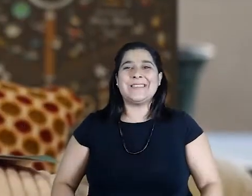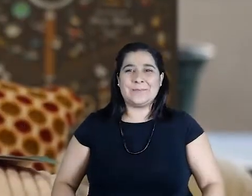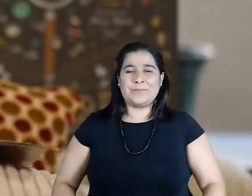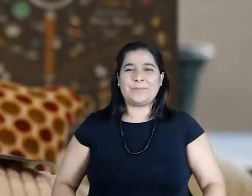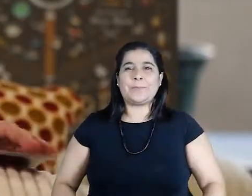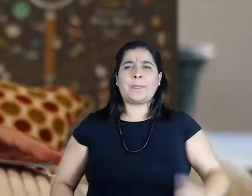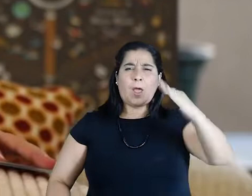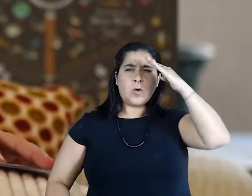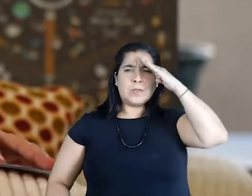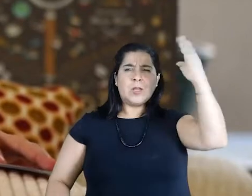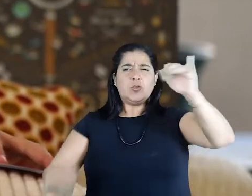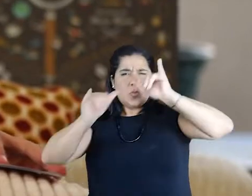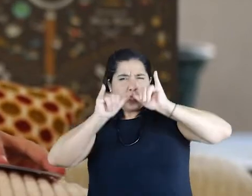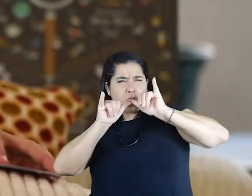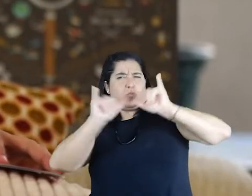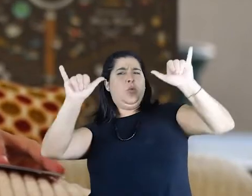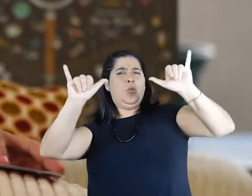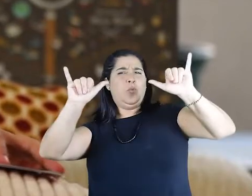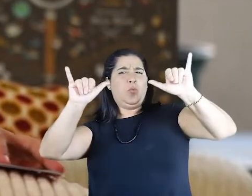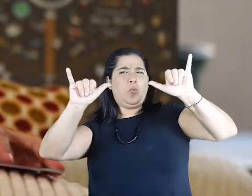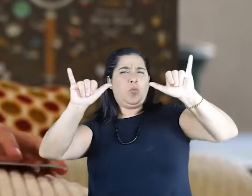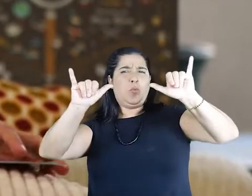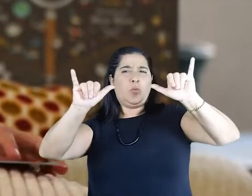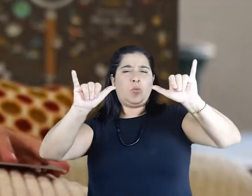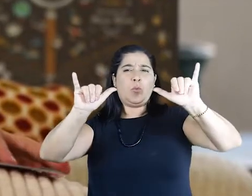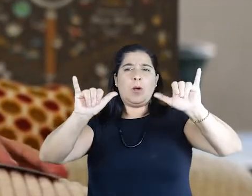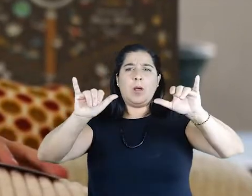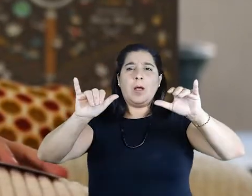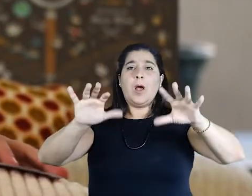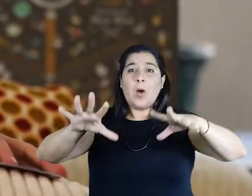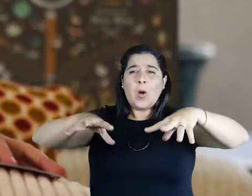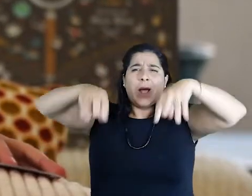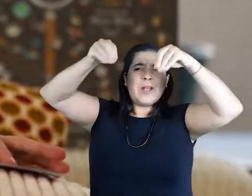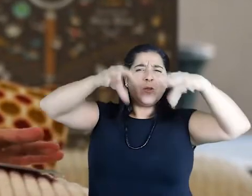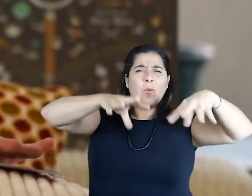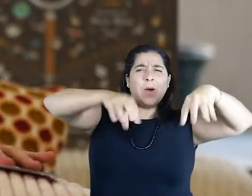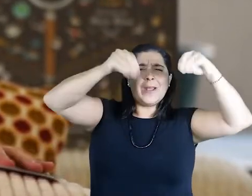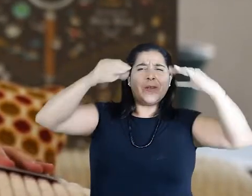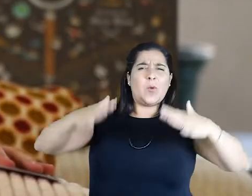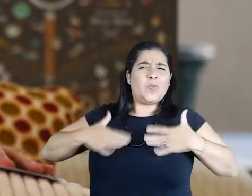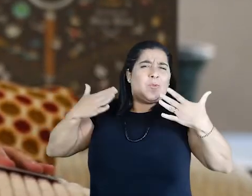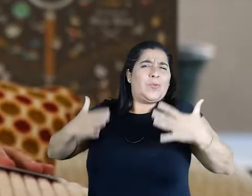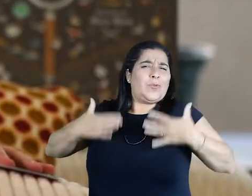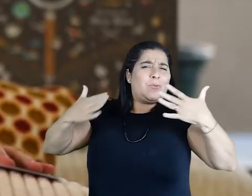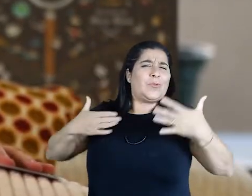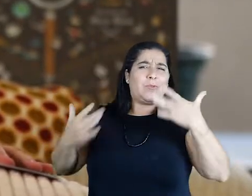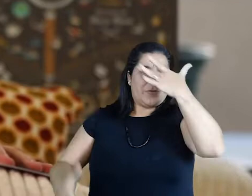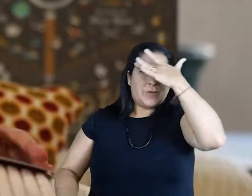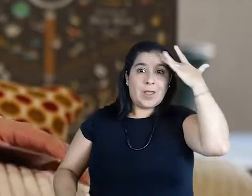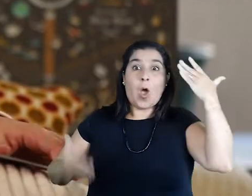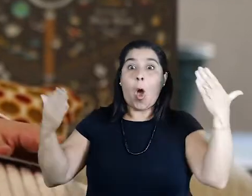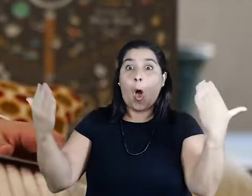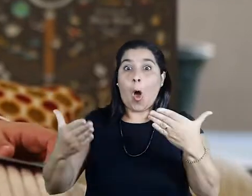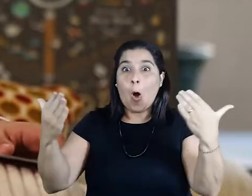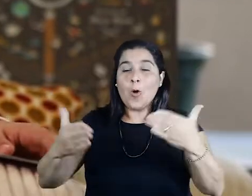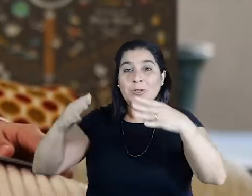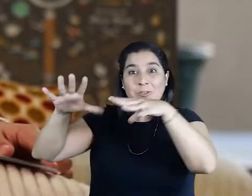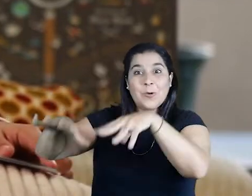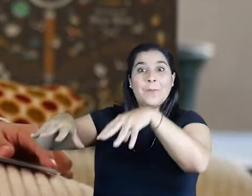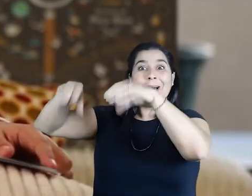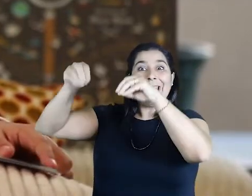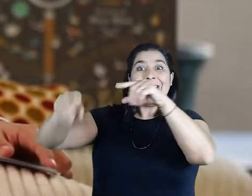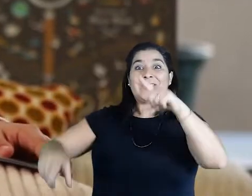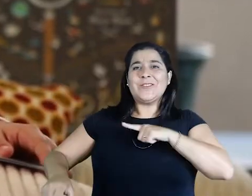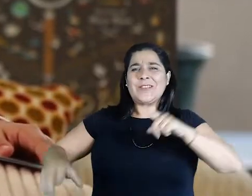O arauto ditou a ordem e trouxe ao reino euforia. Todos hoje ao